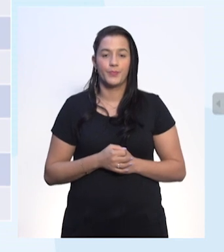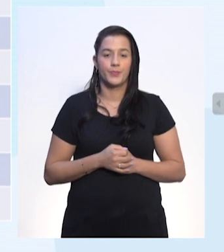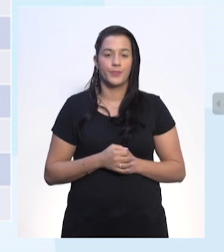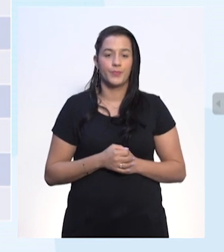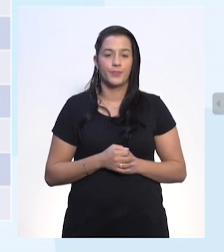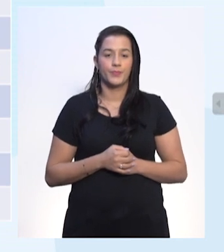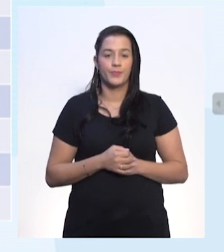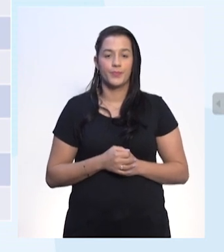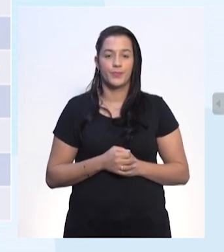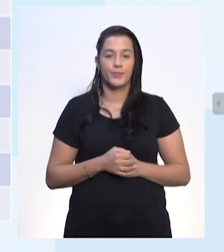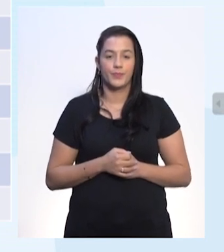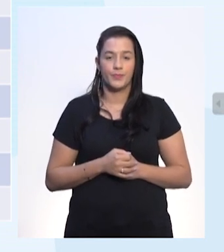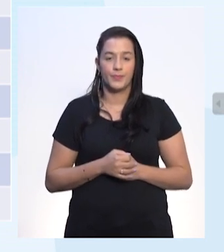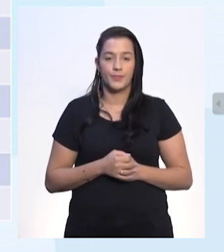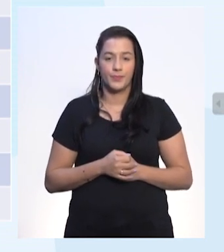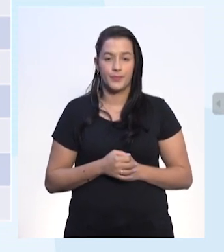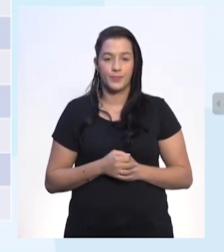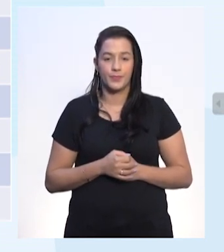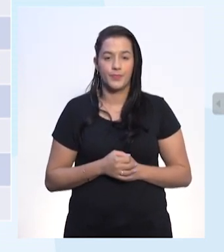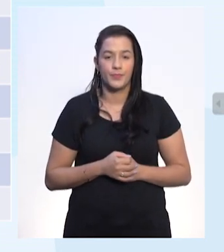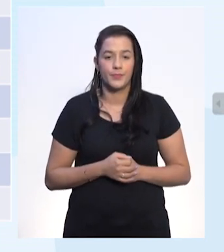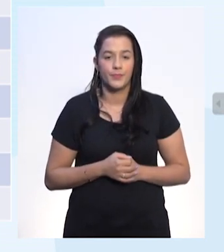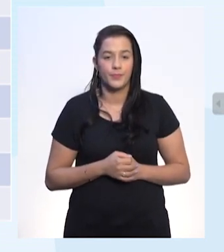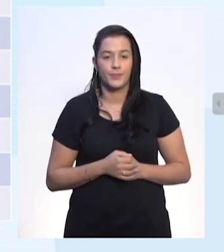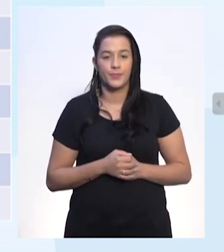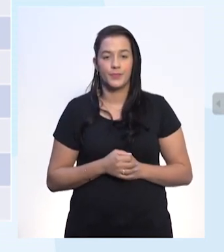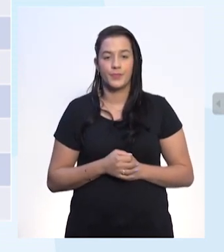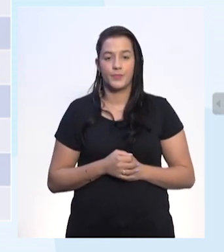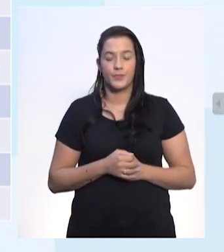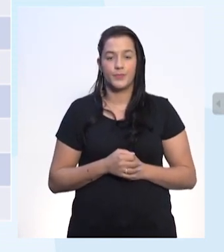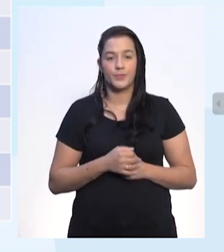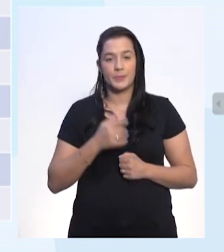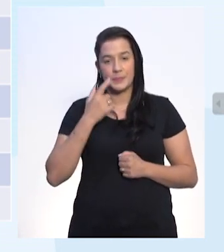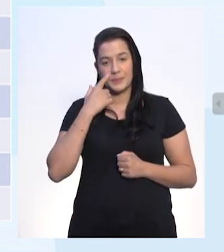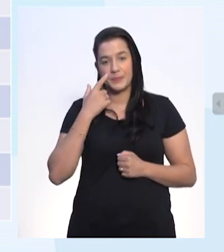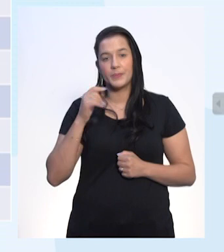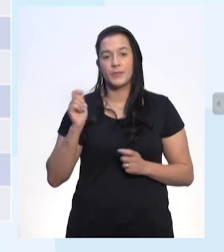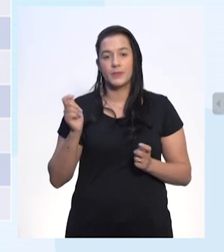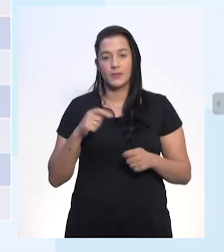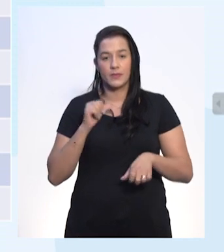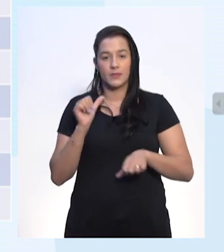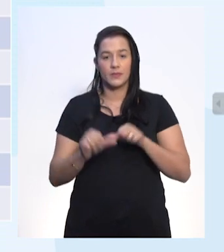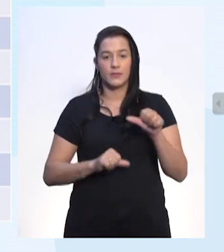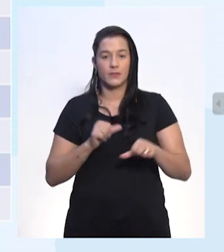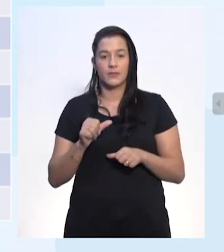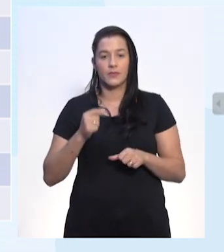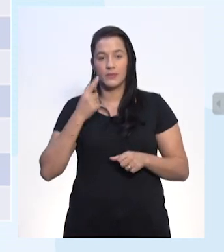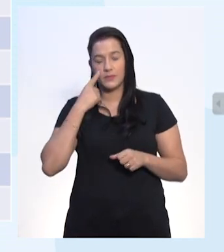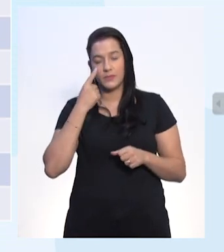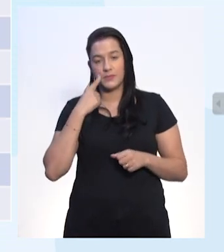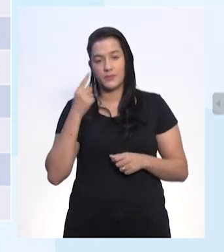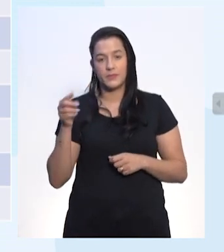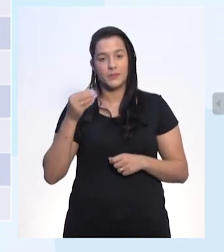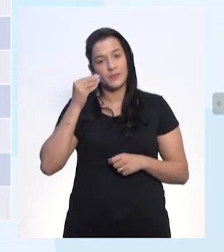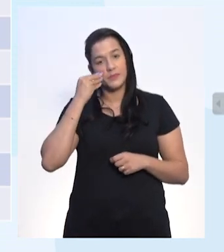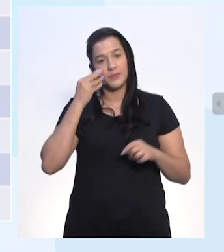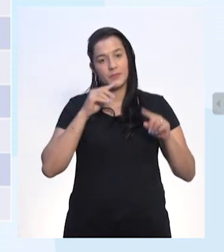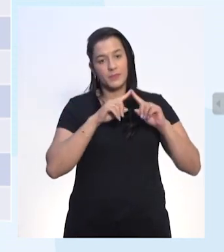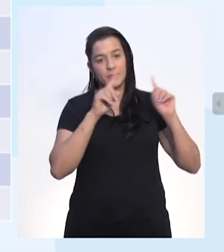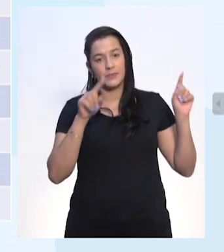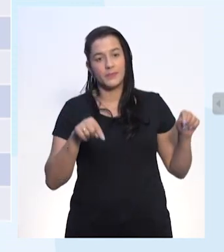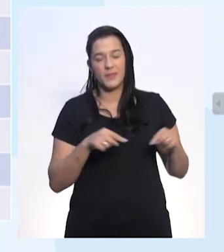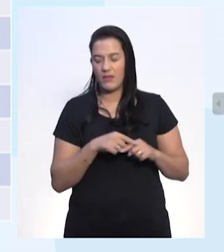conservação? Ótimo. Ótimo. Ju, qualquer dia a gente troca. Você vem experimentar a lousa, o que você acha? Não, estou bem aqui